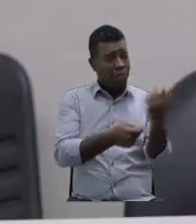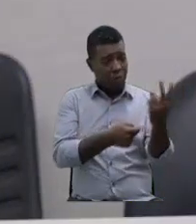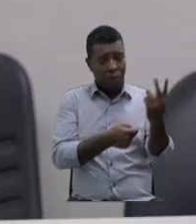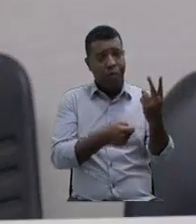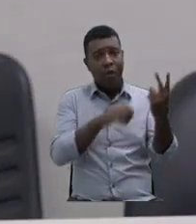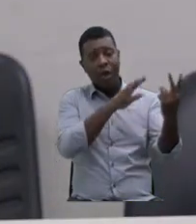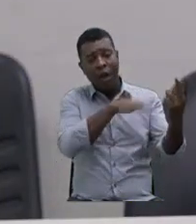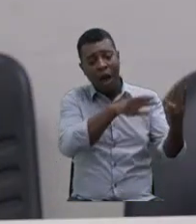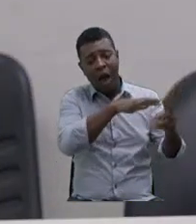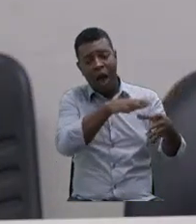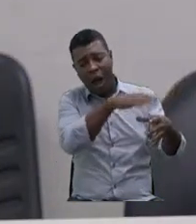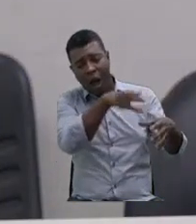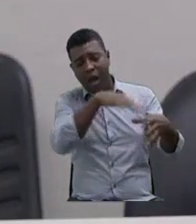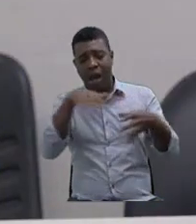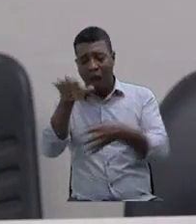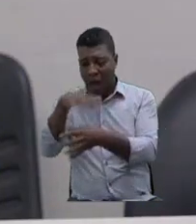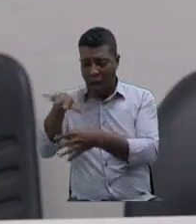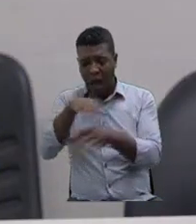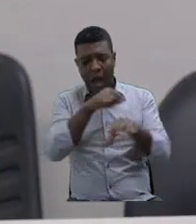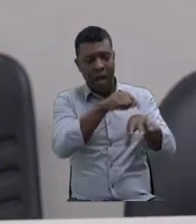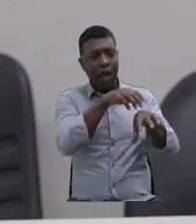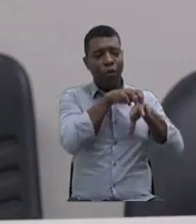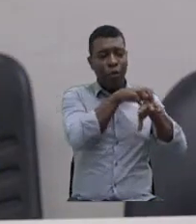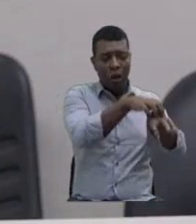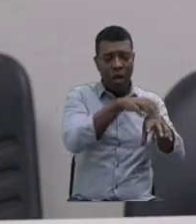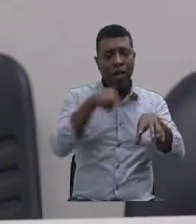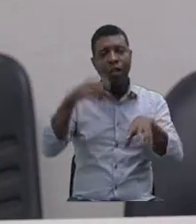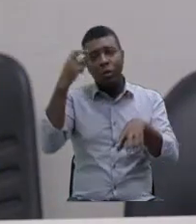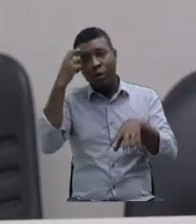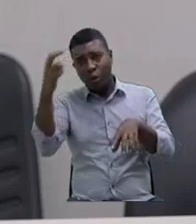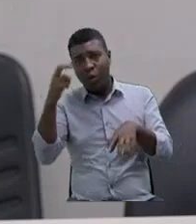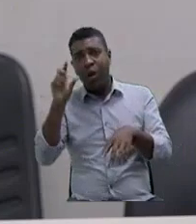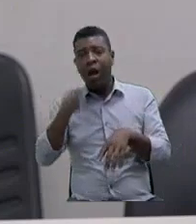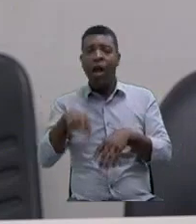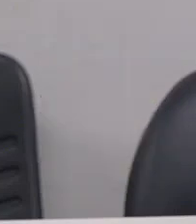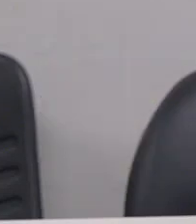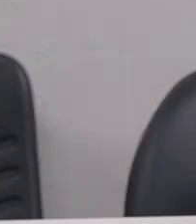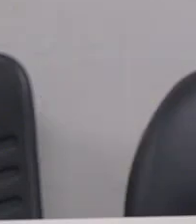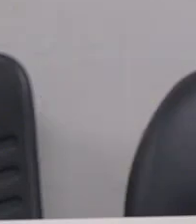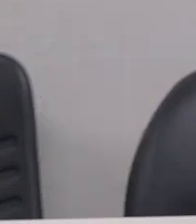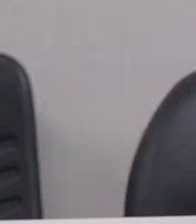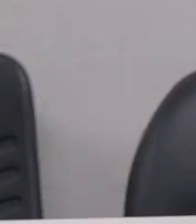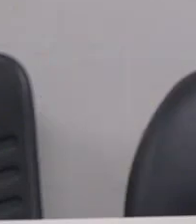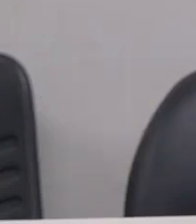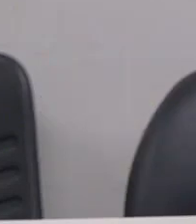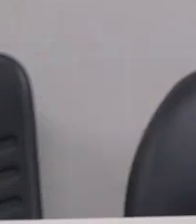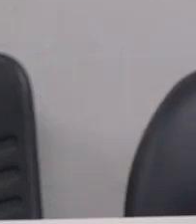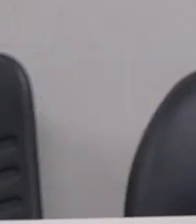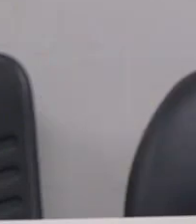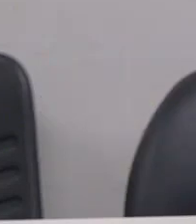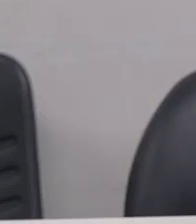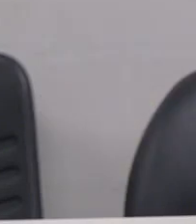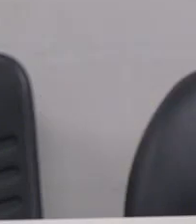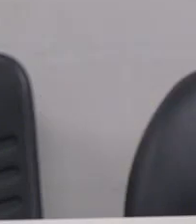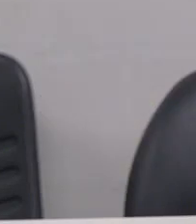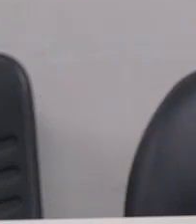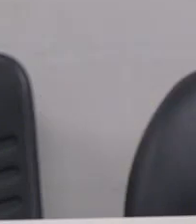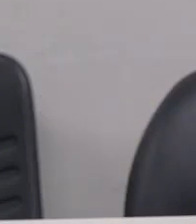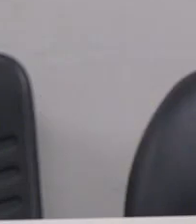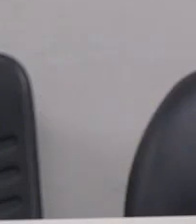pode passar, é um total de 99 milhões, entre emendas